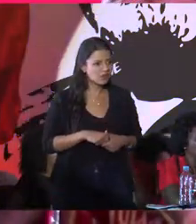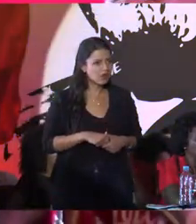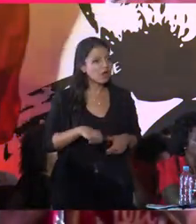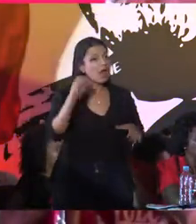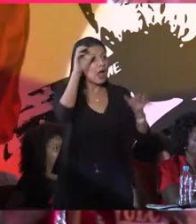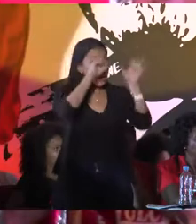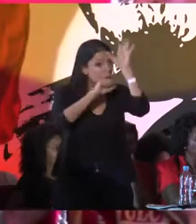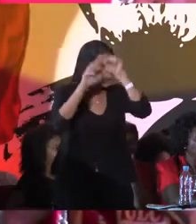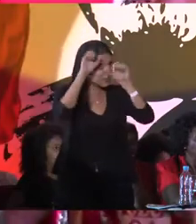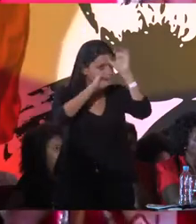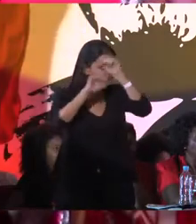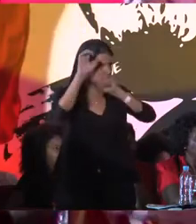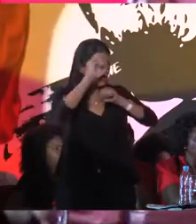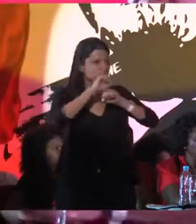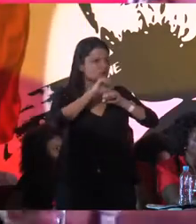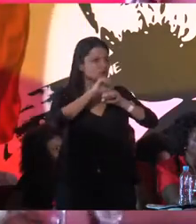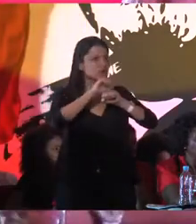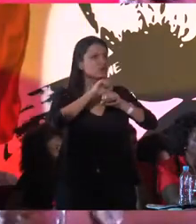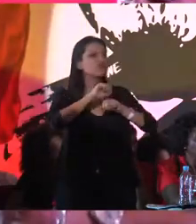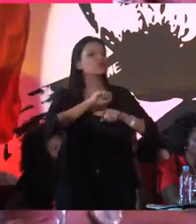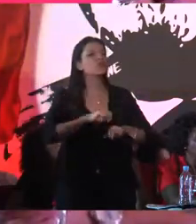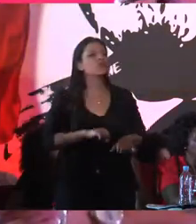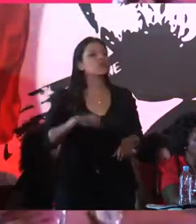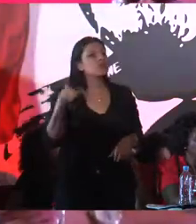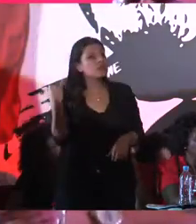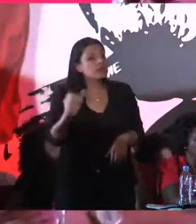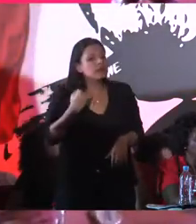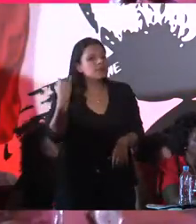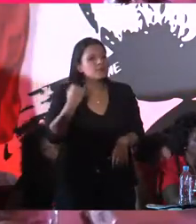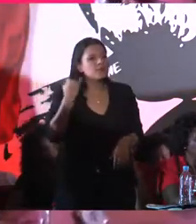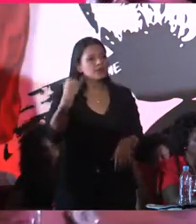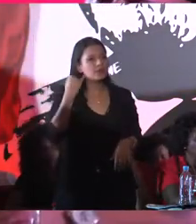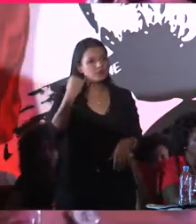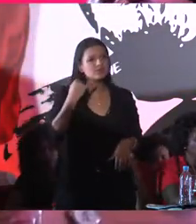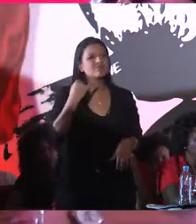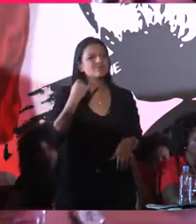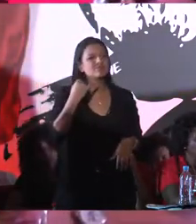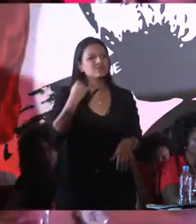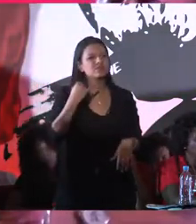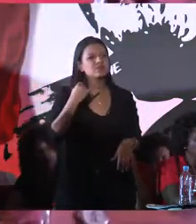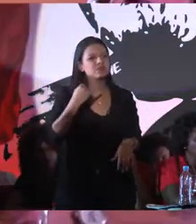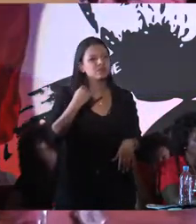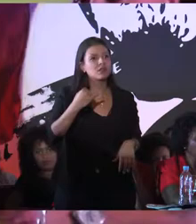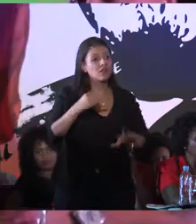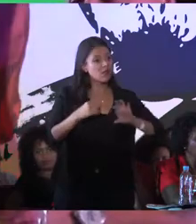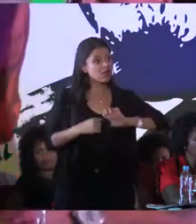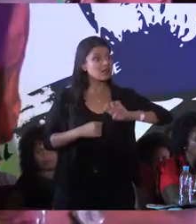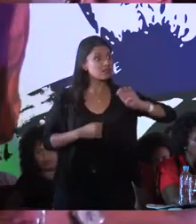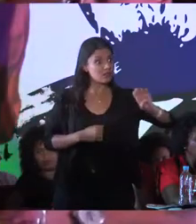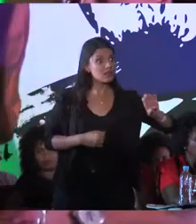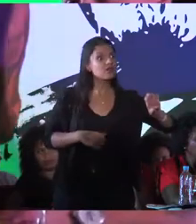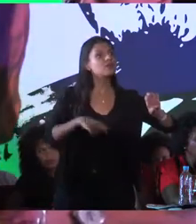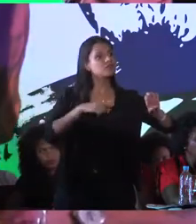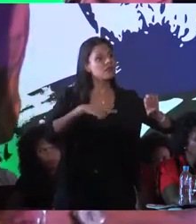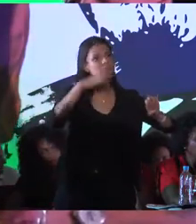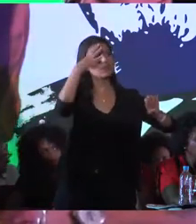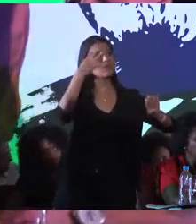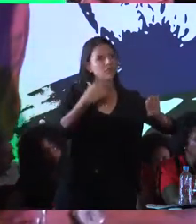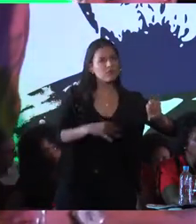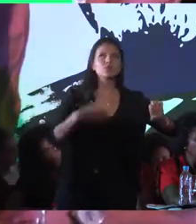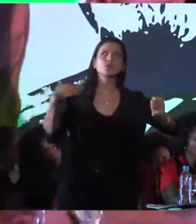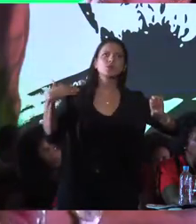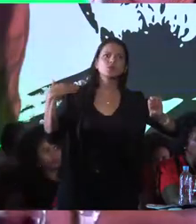sobretudo à luz da importante compreensão que teve a esquerda